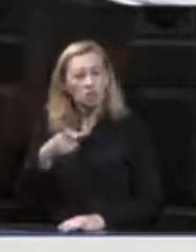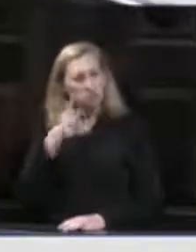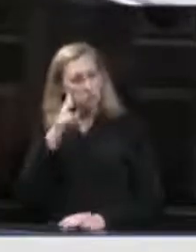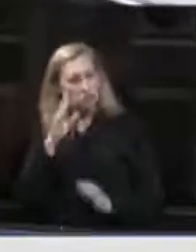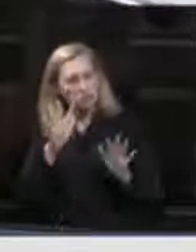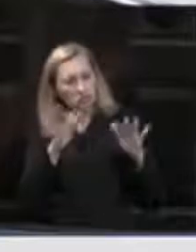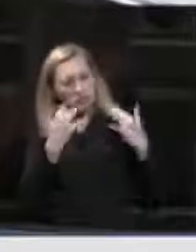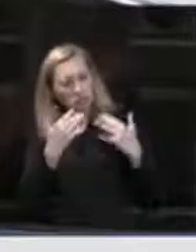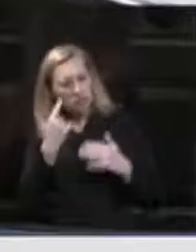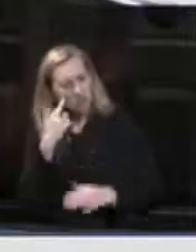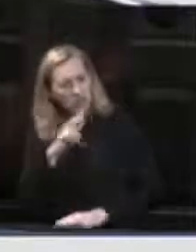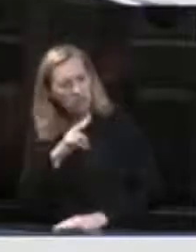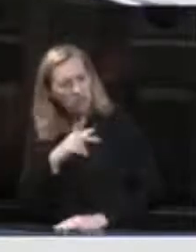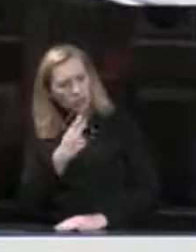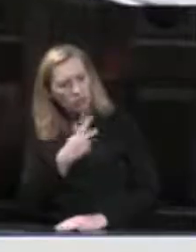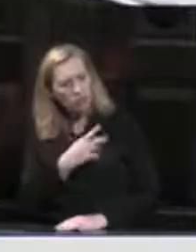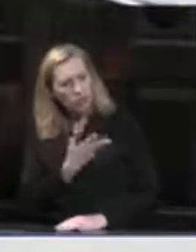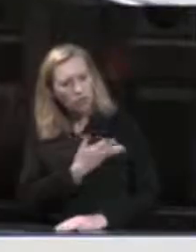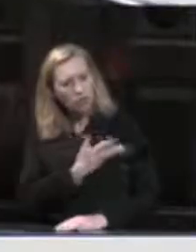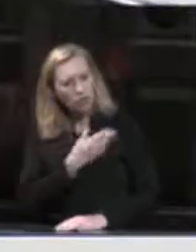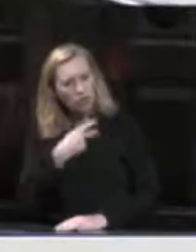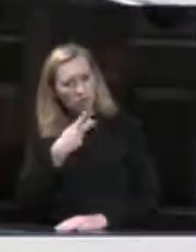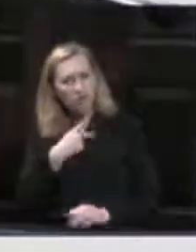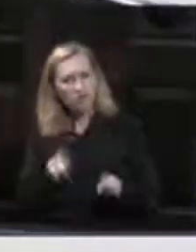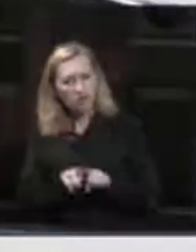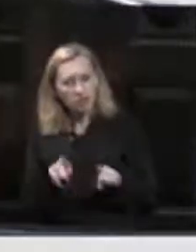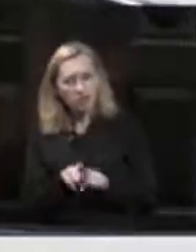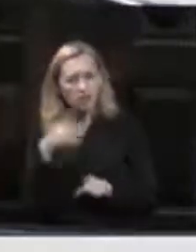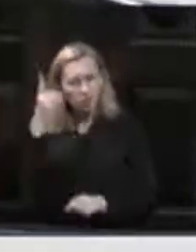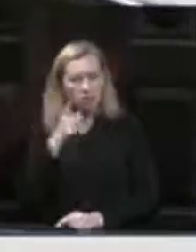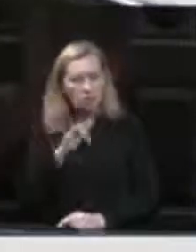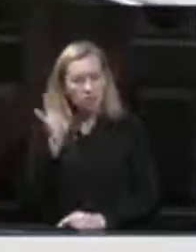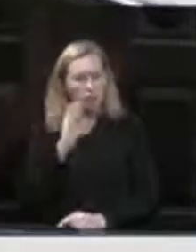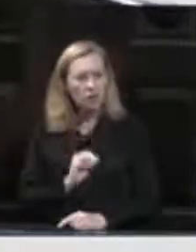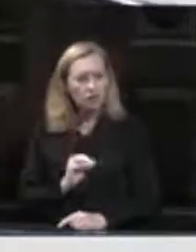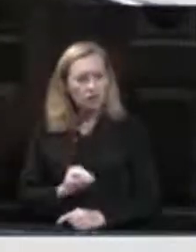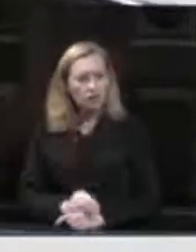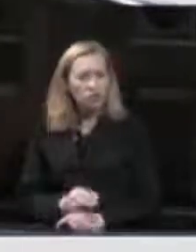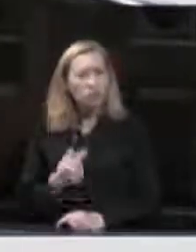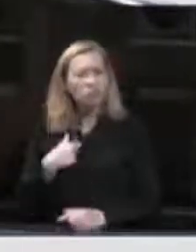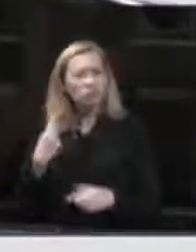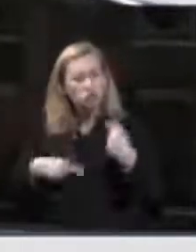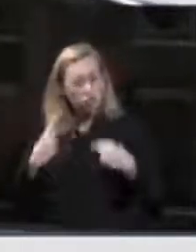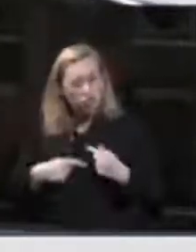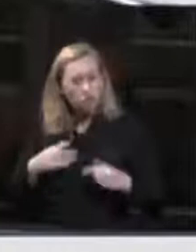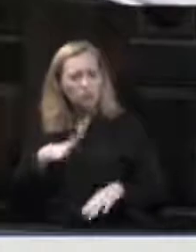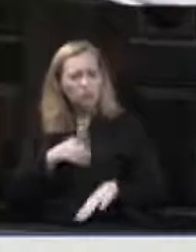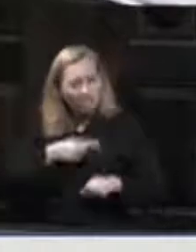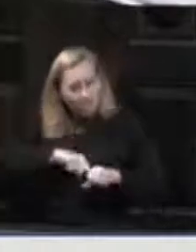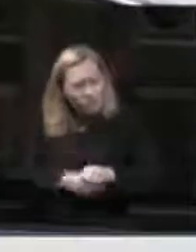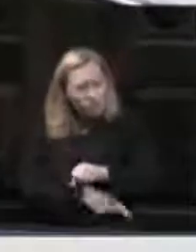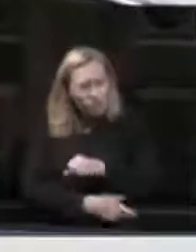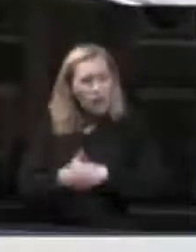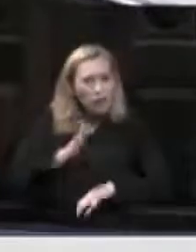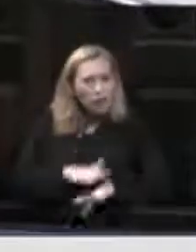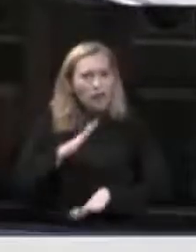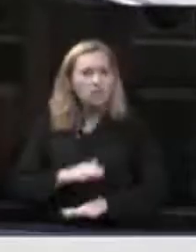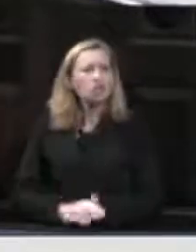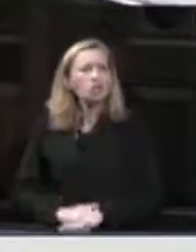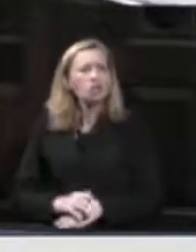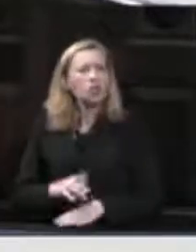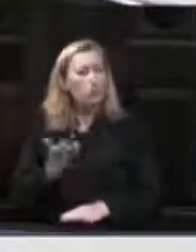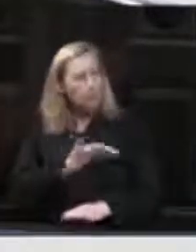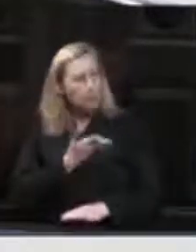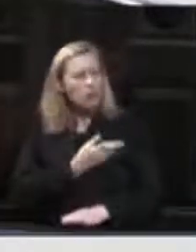ouvindo também antes deputado Flávio Serafini, eu vejo que essa discussão ela tem que ser aprofundada. Porque, como Vossa Excelência falou,